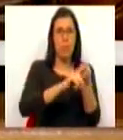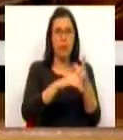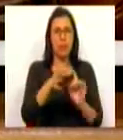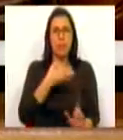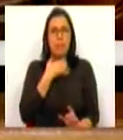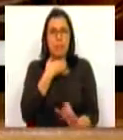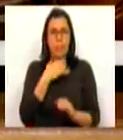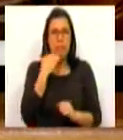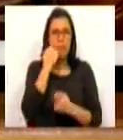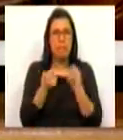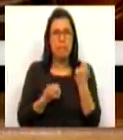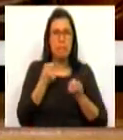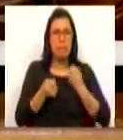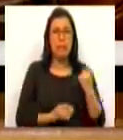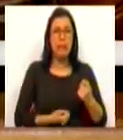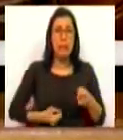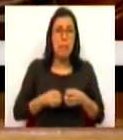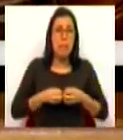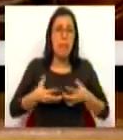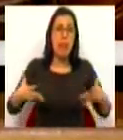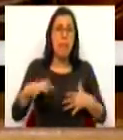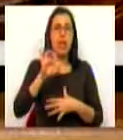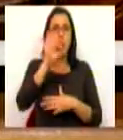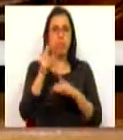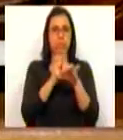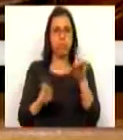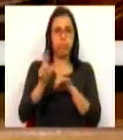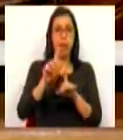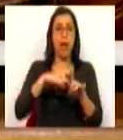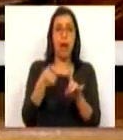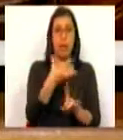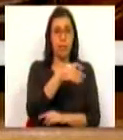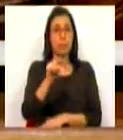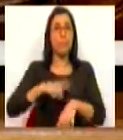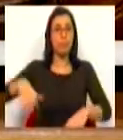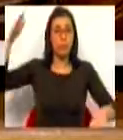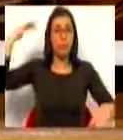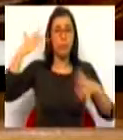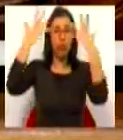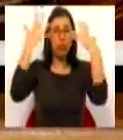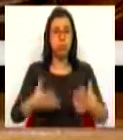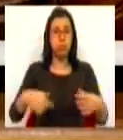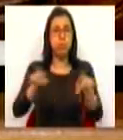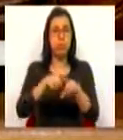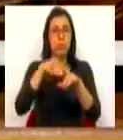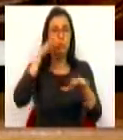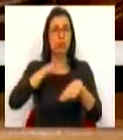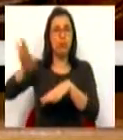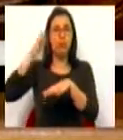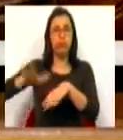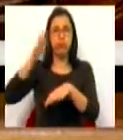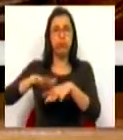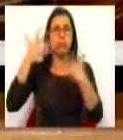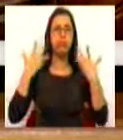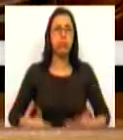aperto familiar, com o desemprego a ultrapassar os 18% em 2013. Um tempo sombrio, de mais imigração,